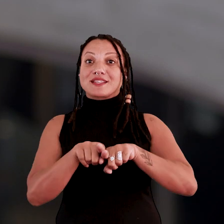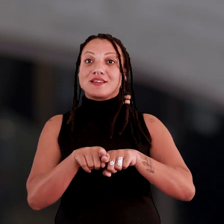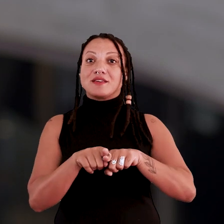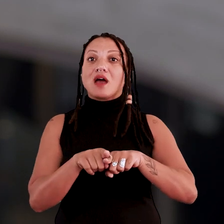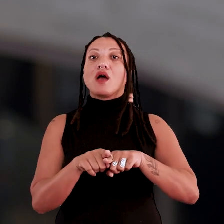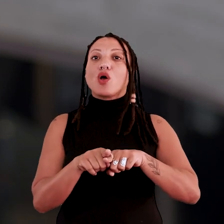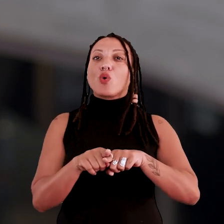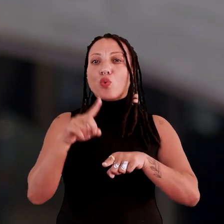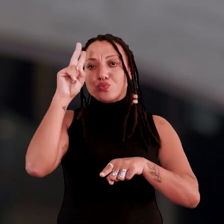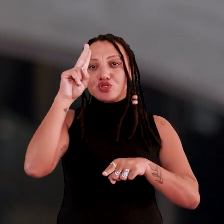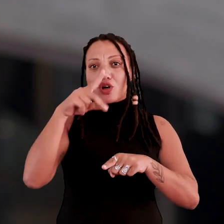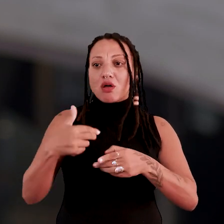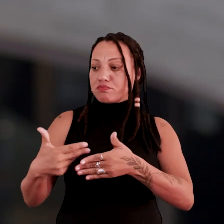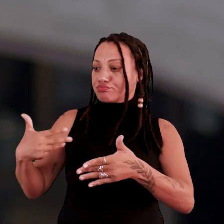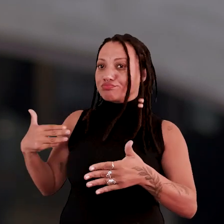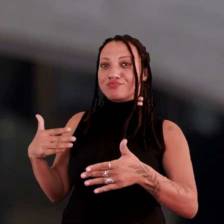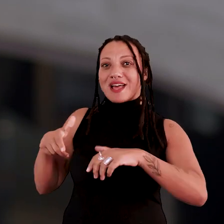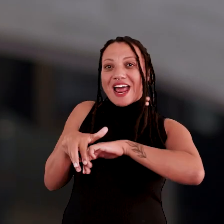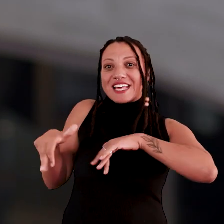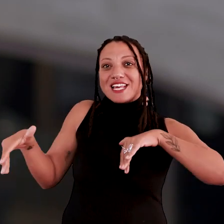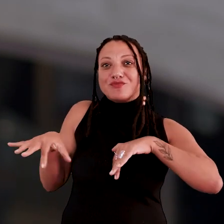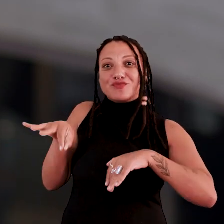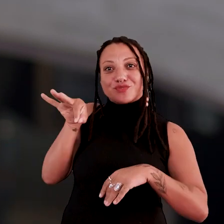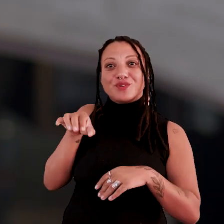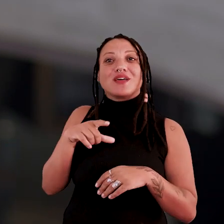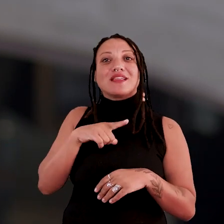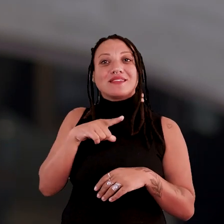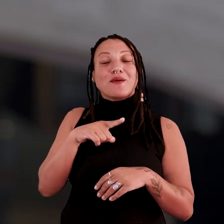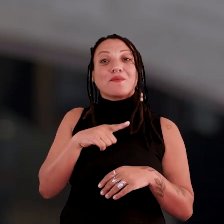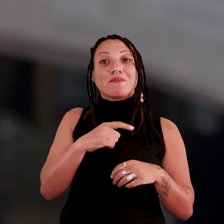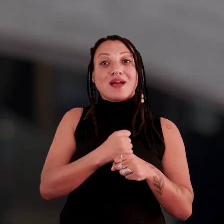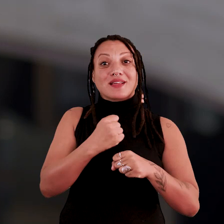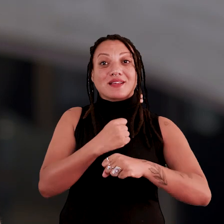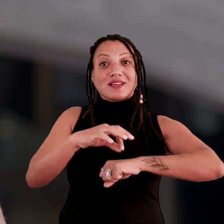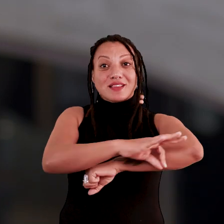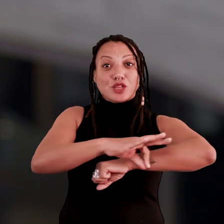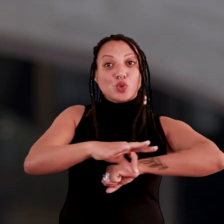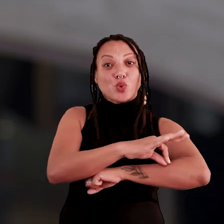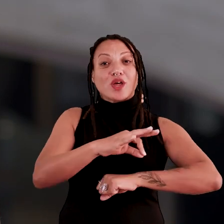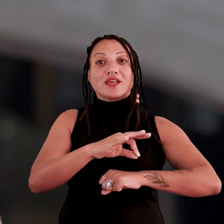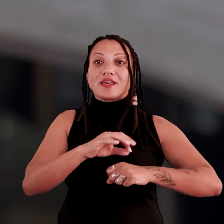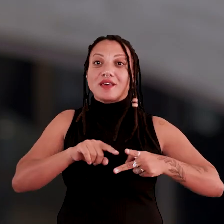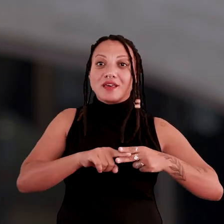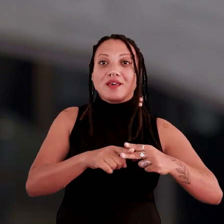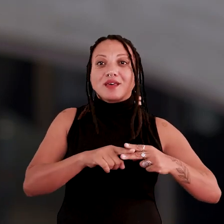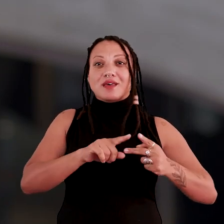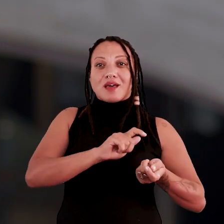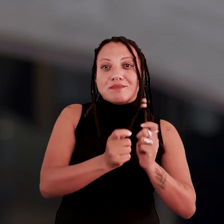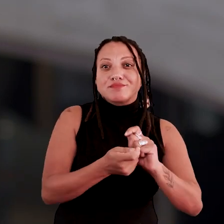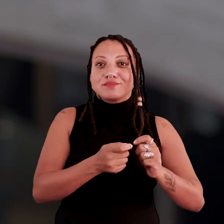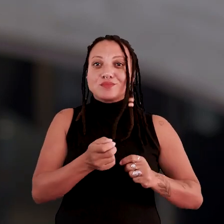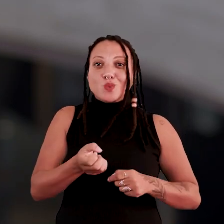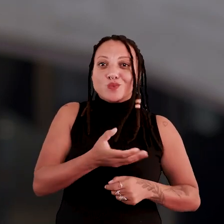uma arquitetura de reuso, de reconstrução, de reinserção, de